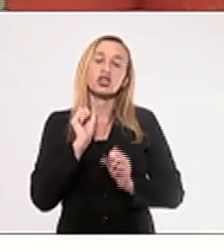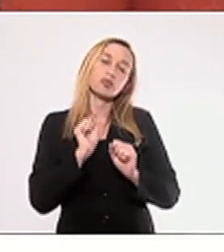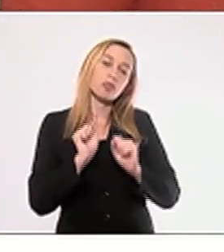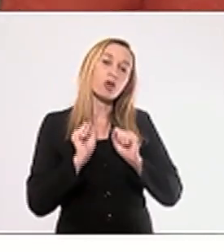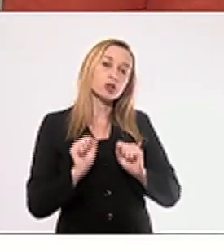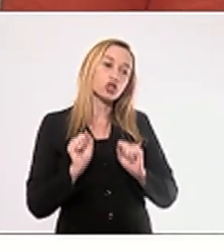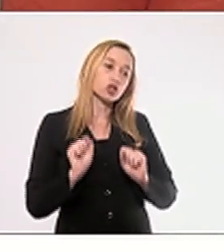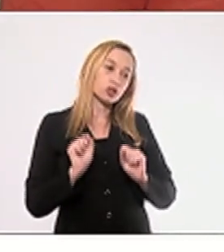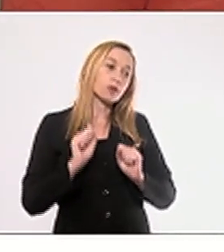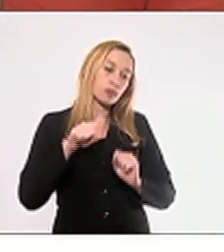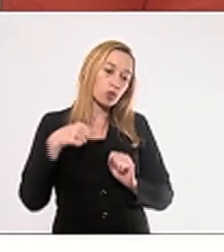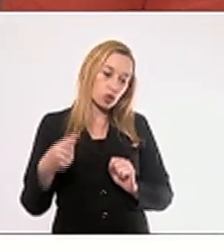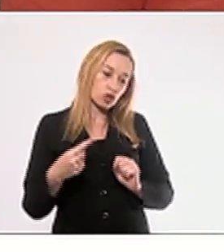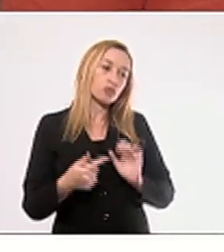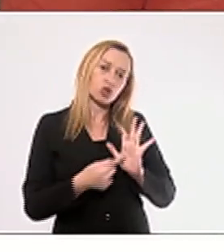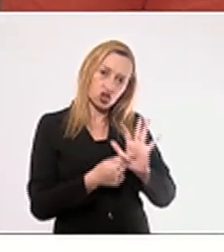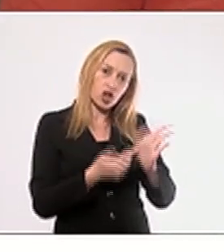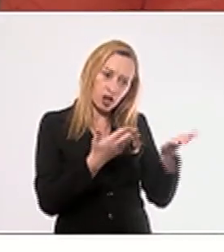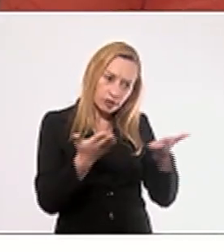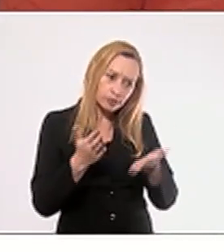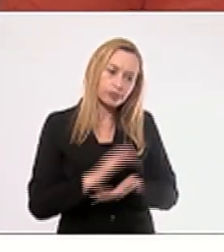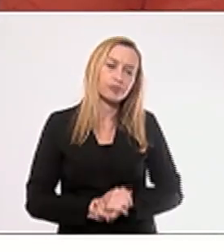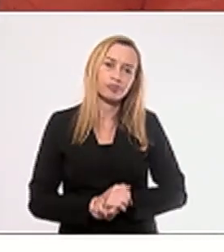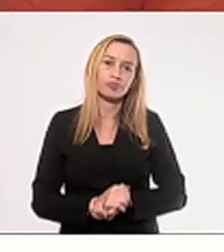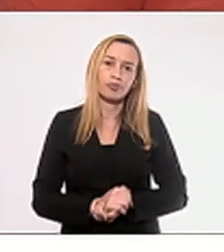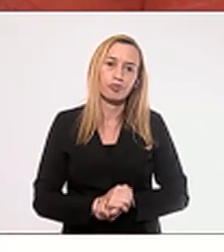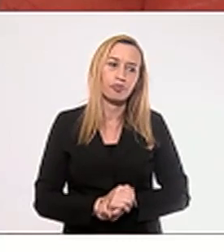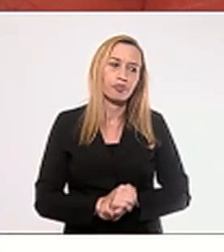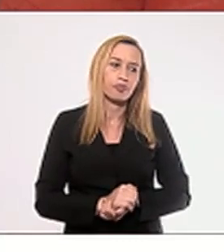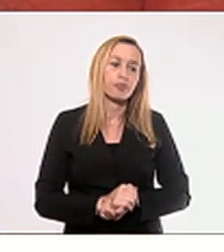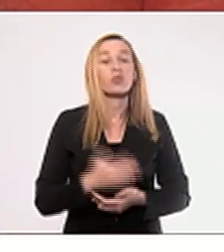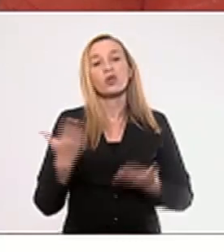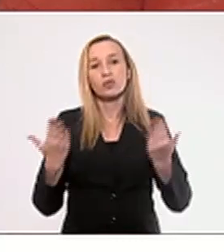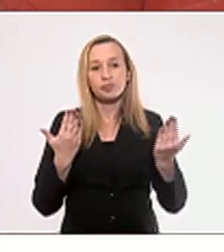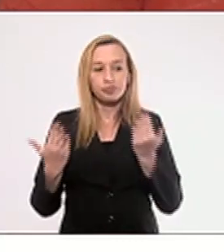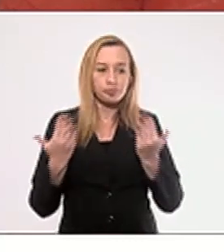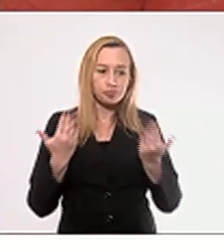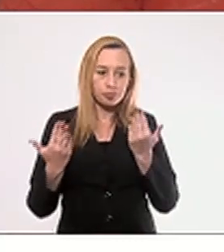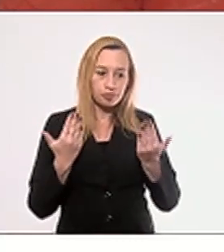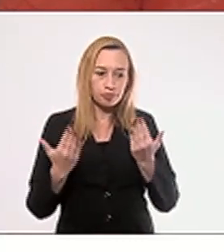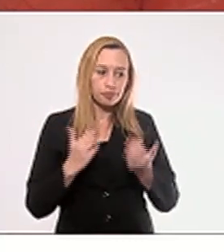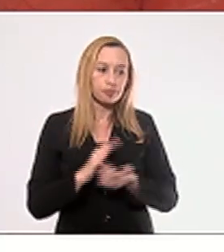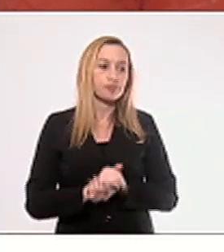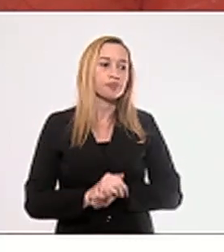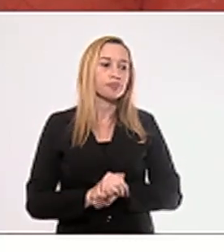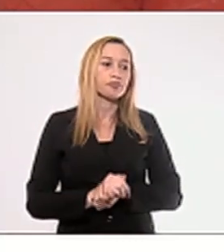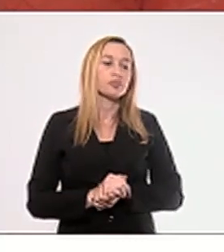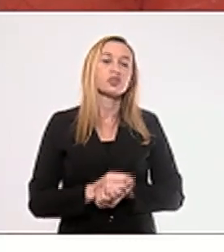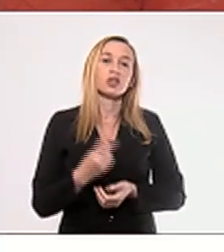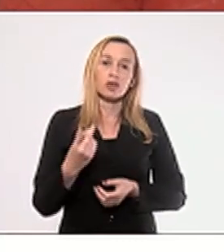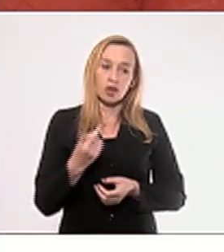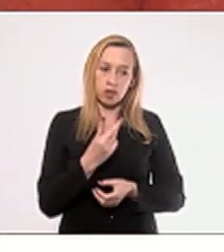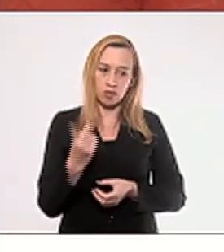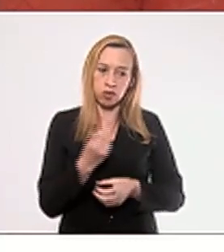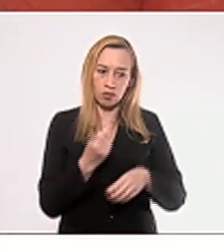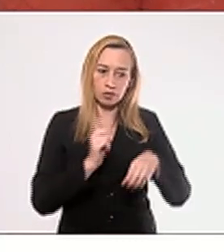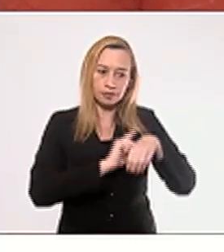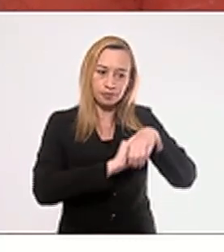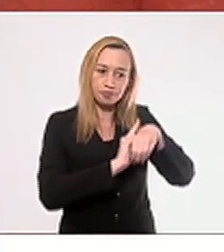pode disponibilizar, com comparação entre medição de medidores